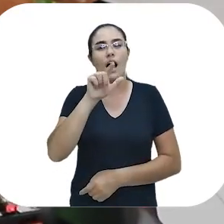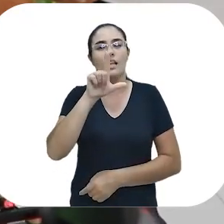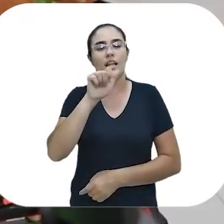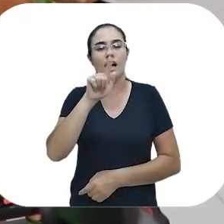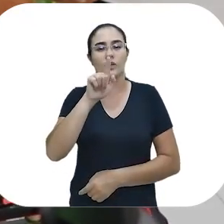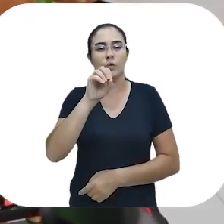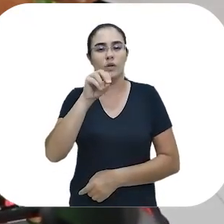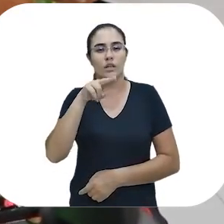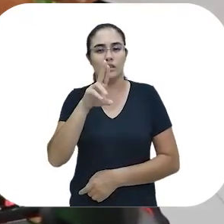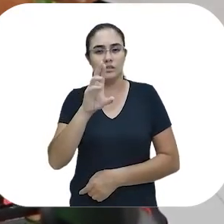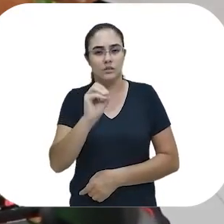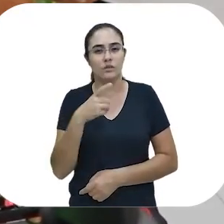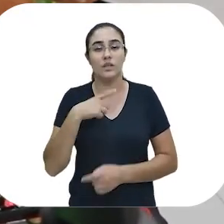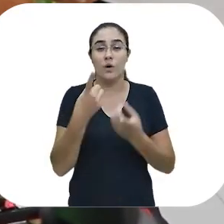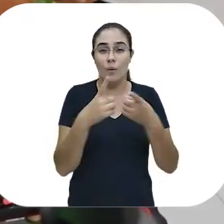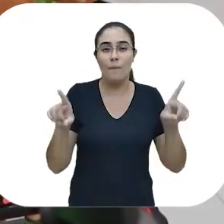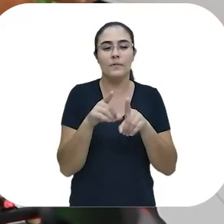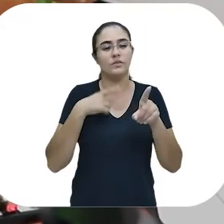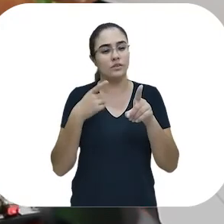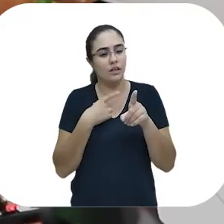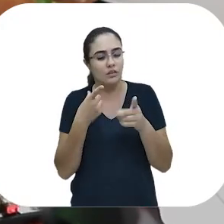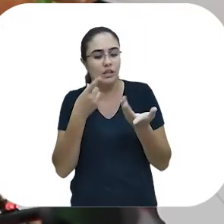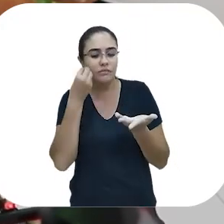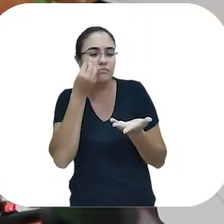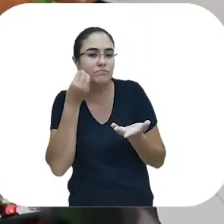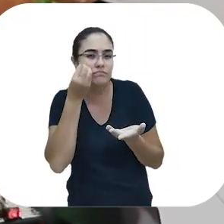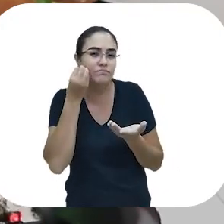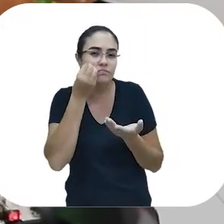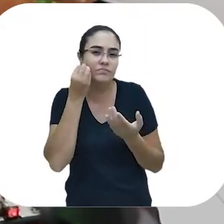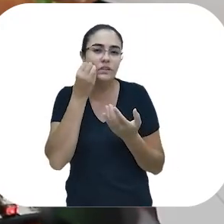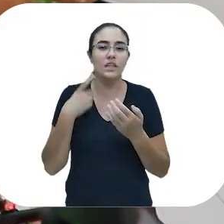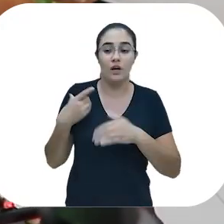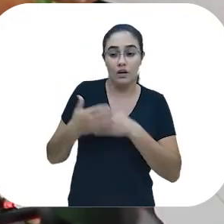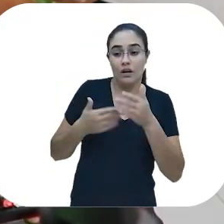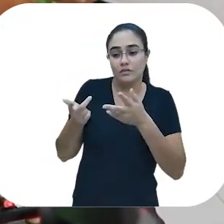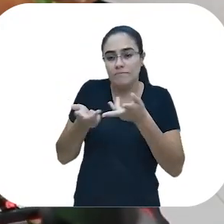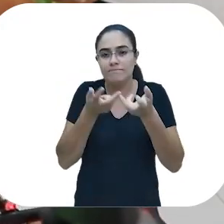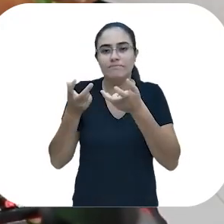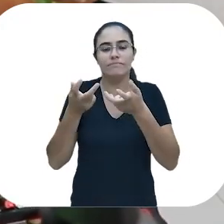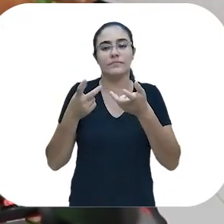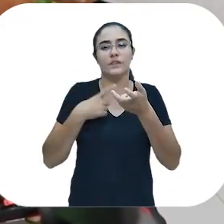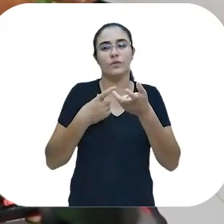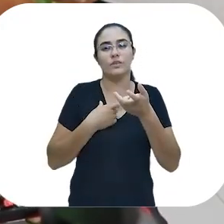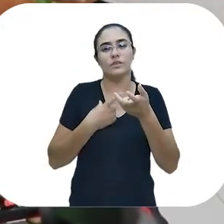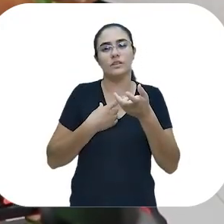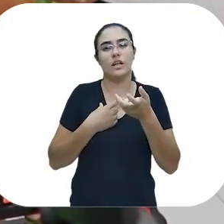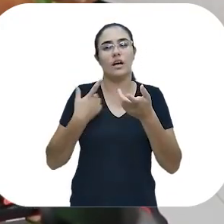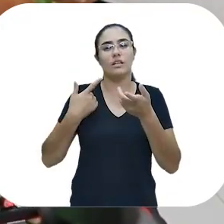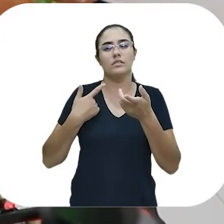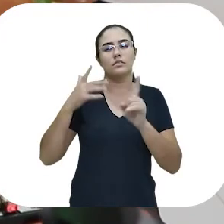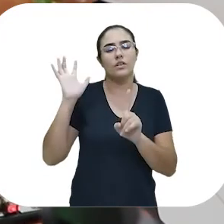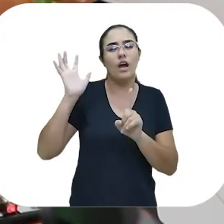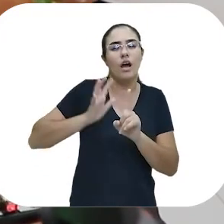vez mais entendido, né, que eu tenho vivenciado também outros processos. Então, quando se trata de